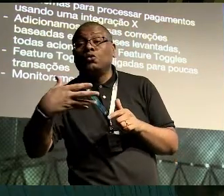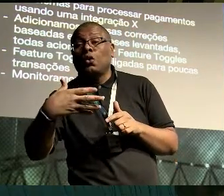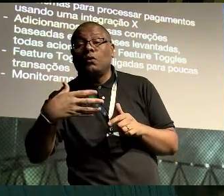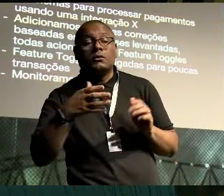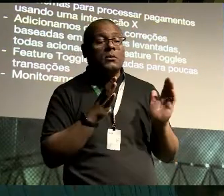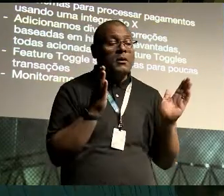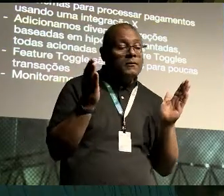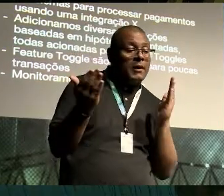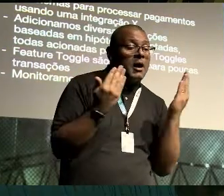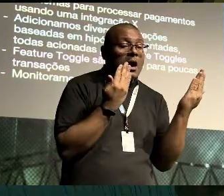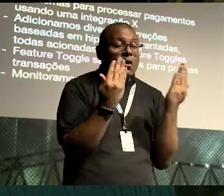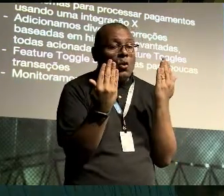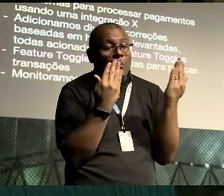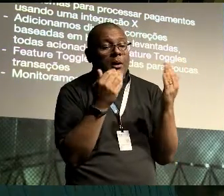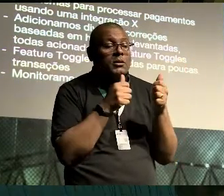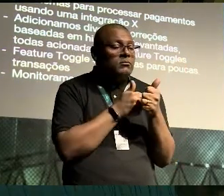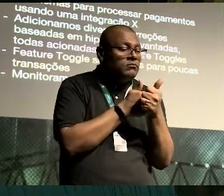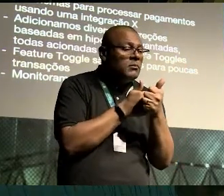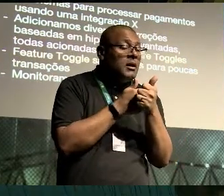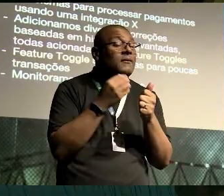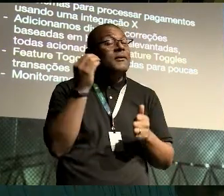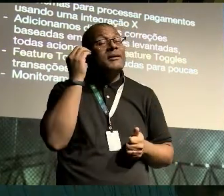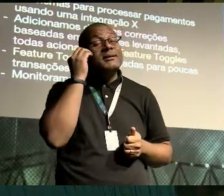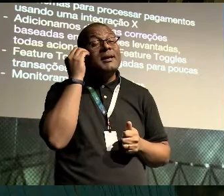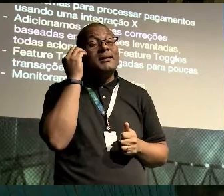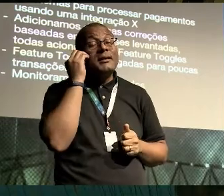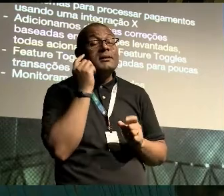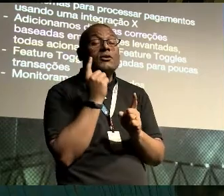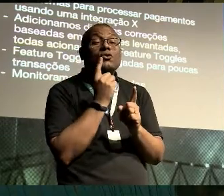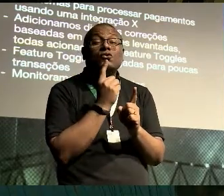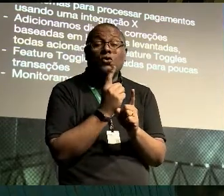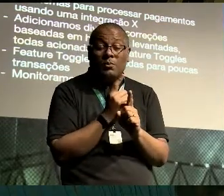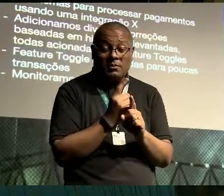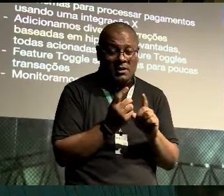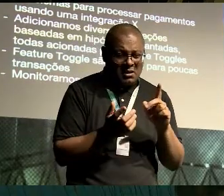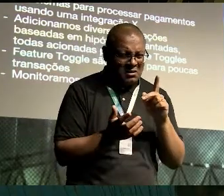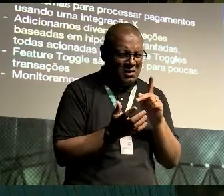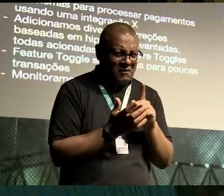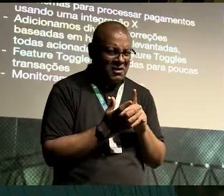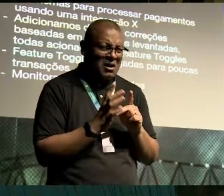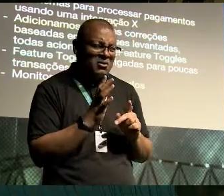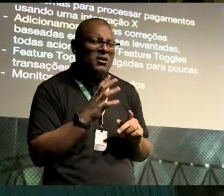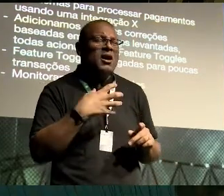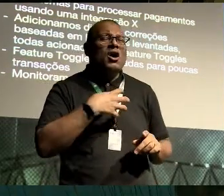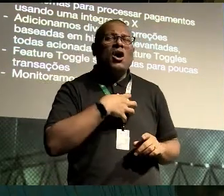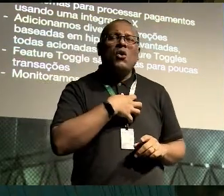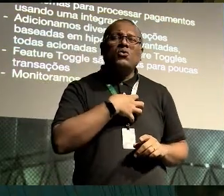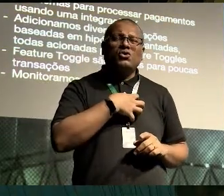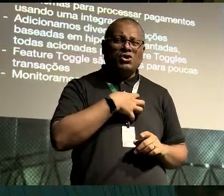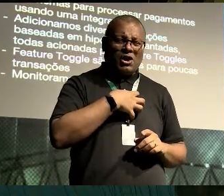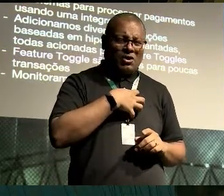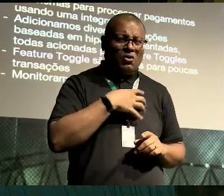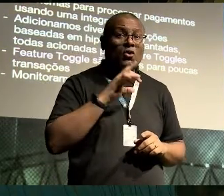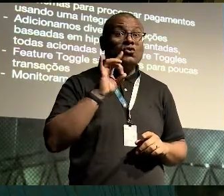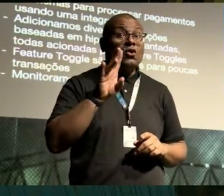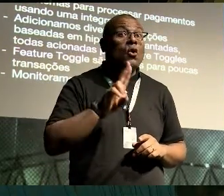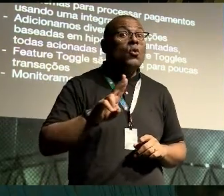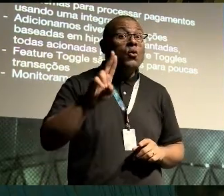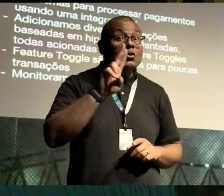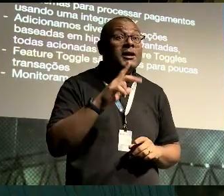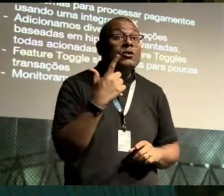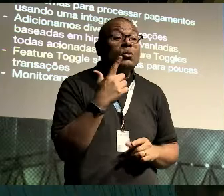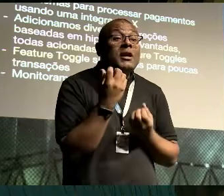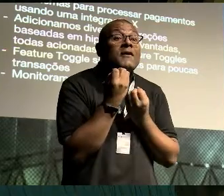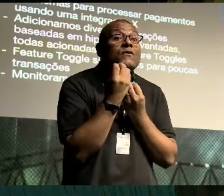feature toggle. Então, a gente consegue fazer esses experimentos e descobrir se isso é efetivo. Lógico, a gente usa essa abordagem apenas nos cenários que a gente não